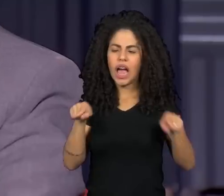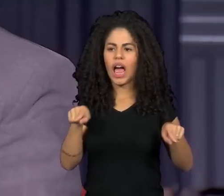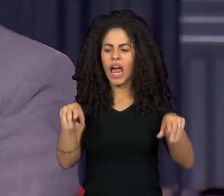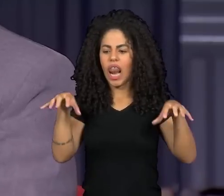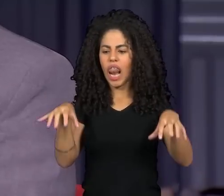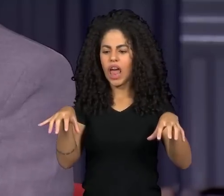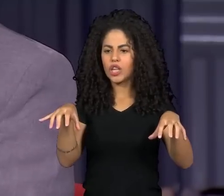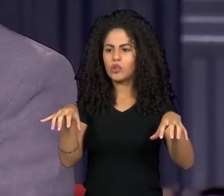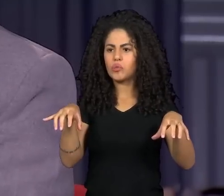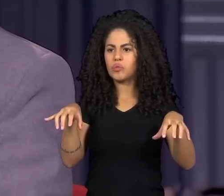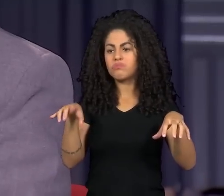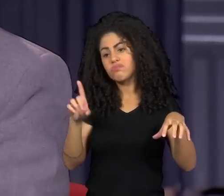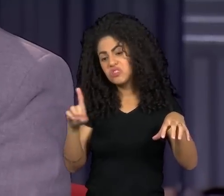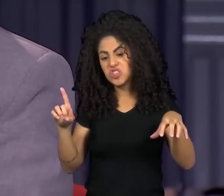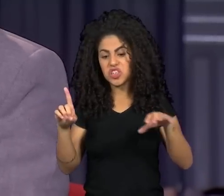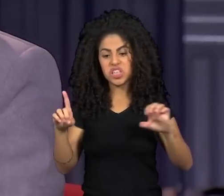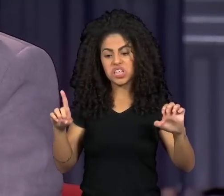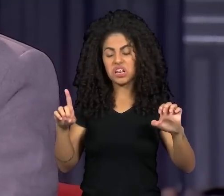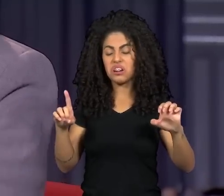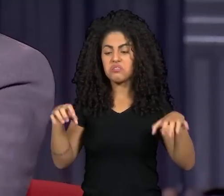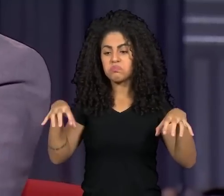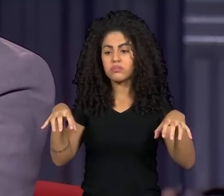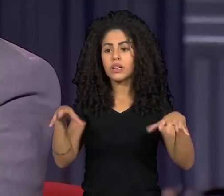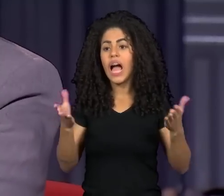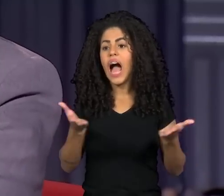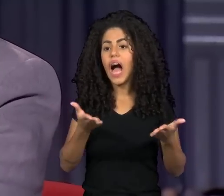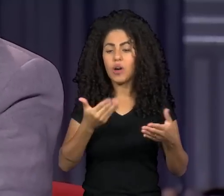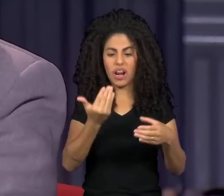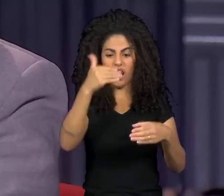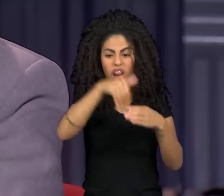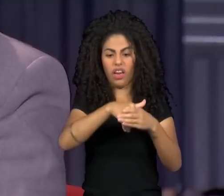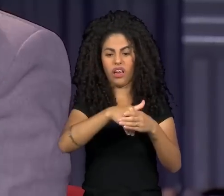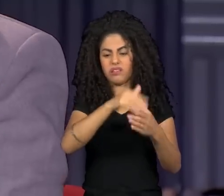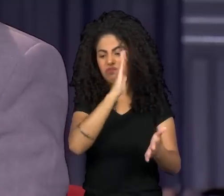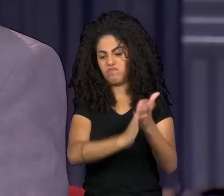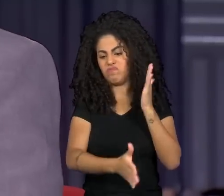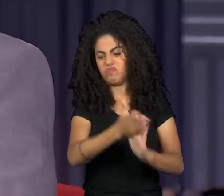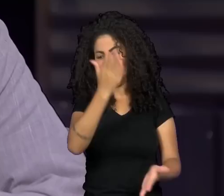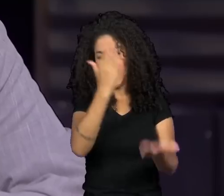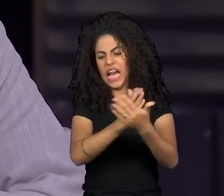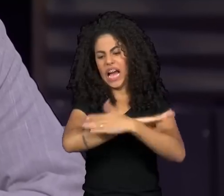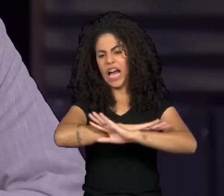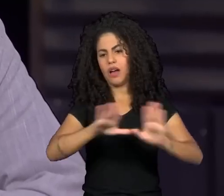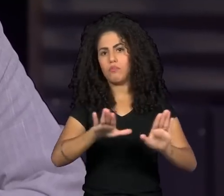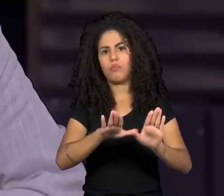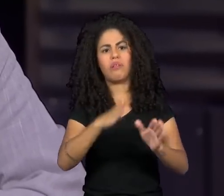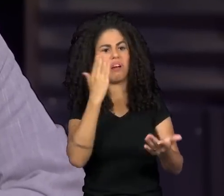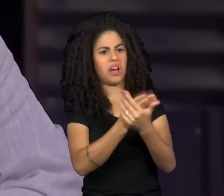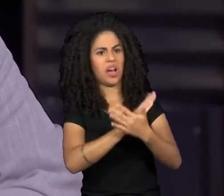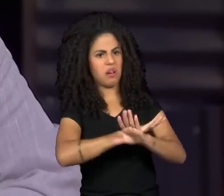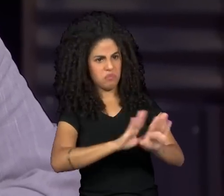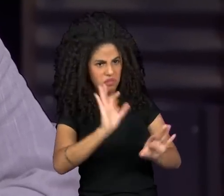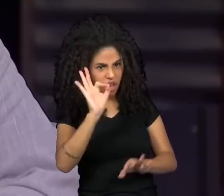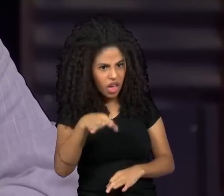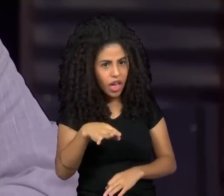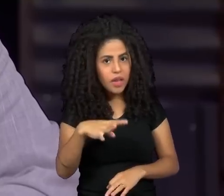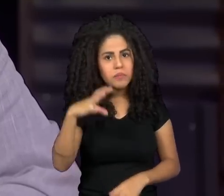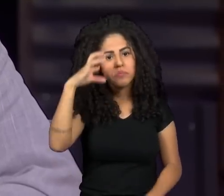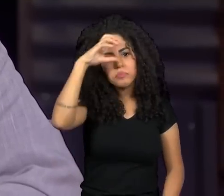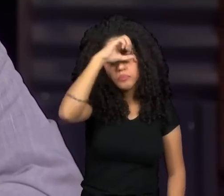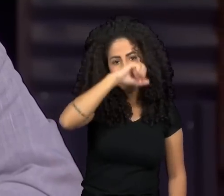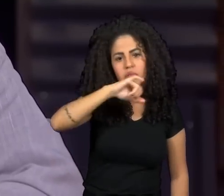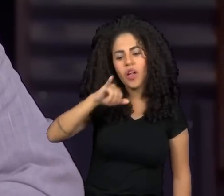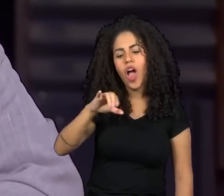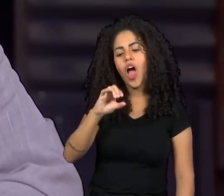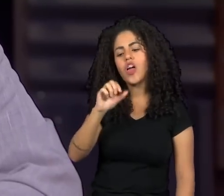a política como um bagulho assim, tipo, ah, passou o dia das eleições, acabou. Acabou. Não é isso. Aprendendo muito aqui com o João Pimenta,